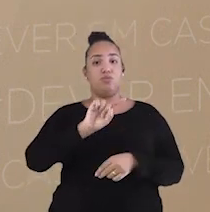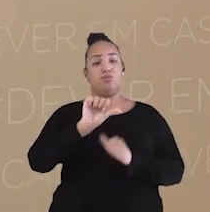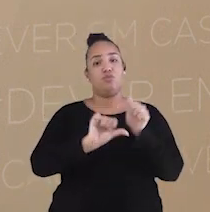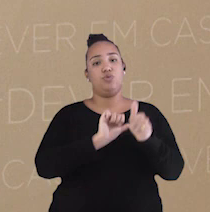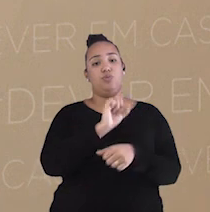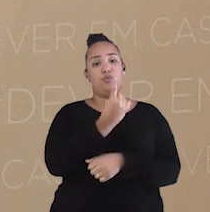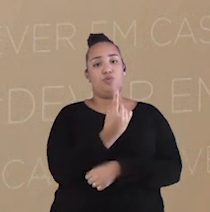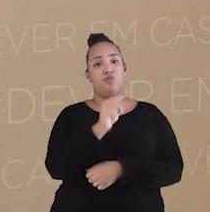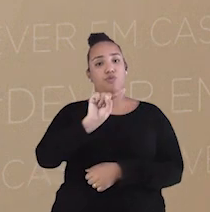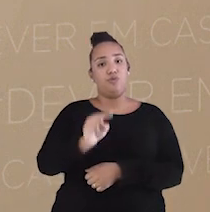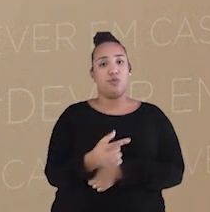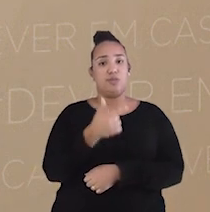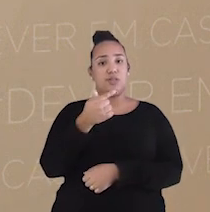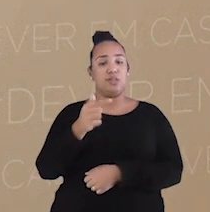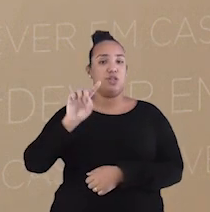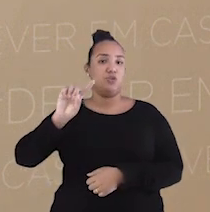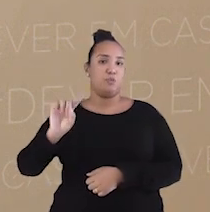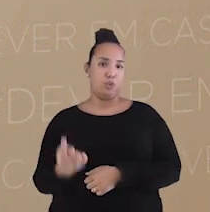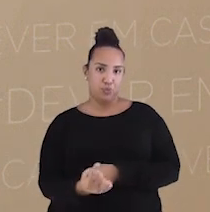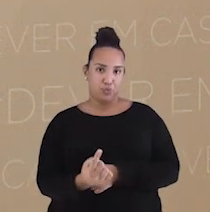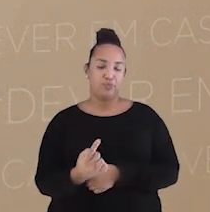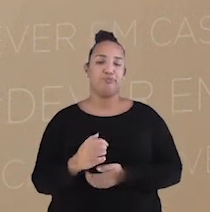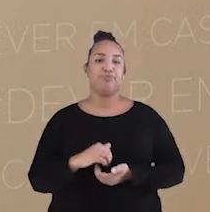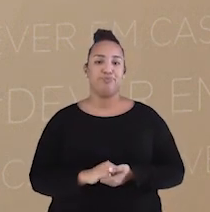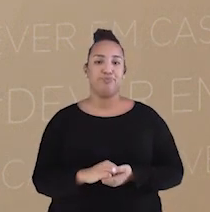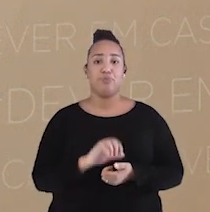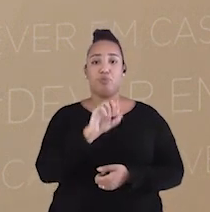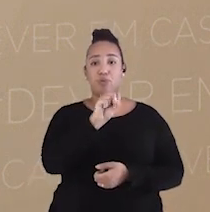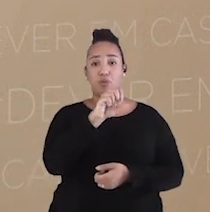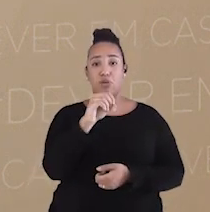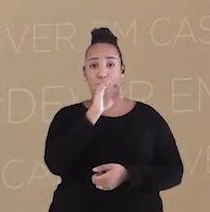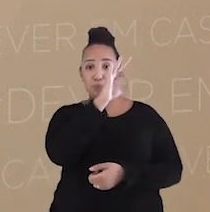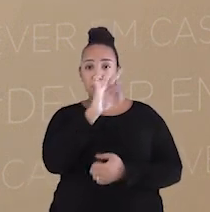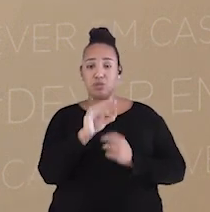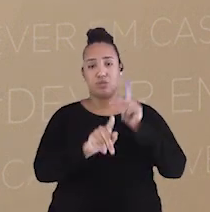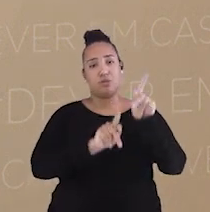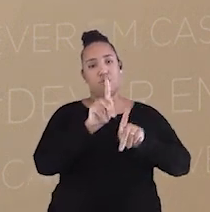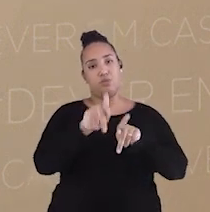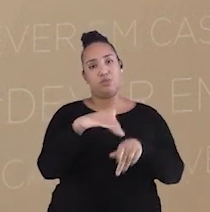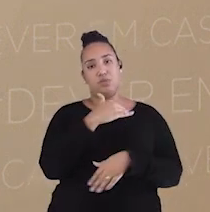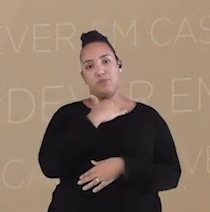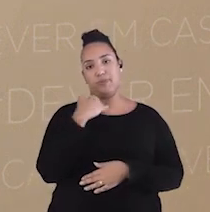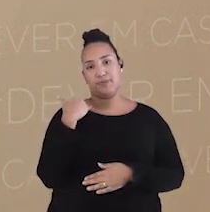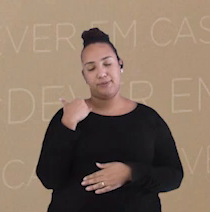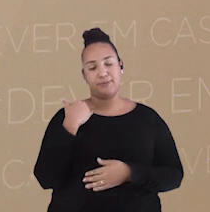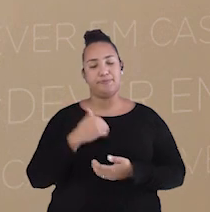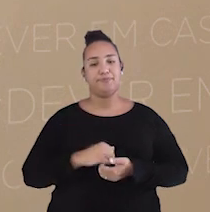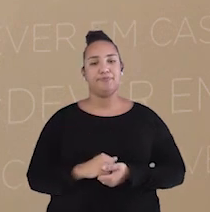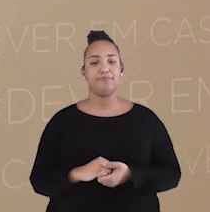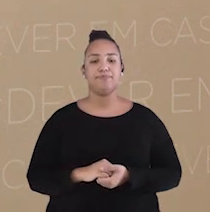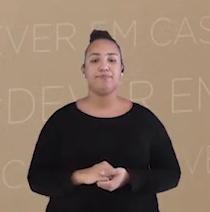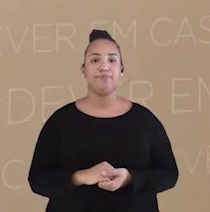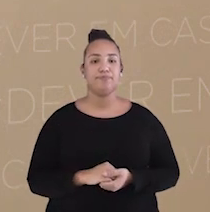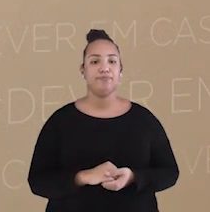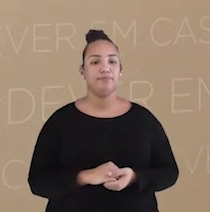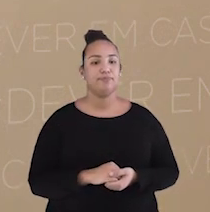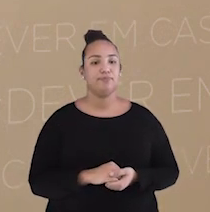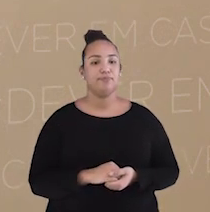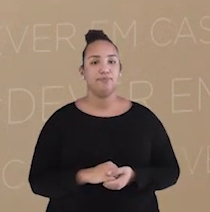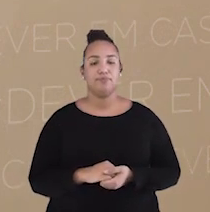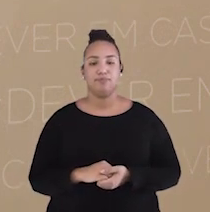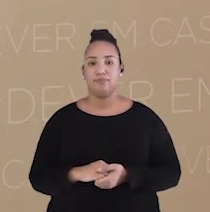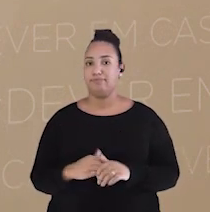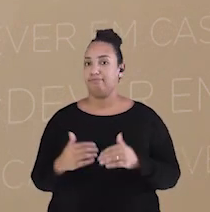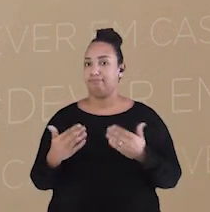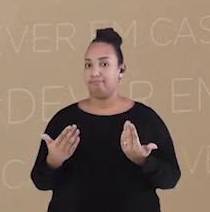mil pessoas. Cerca de 80% da população foi morta durante esse processo. Entre